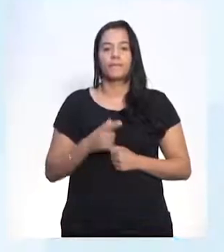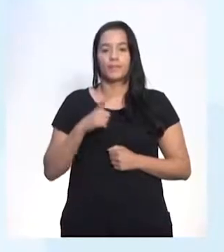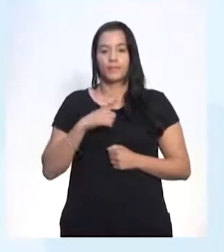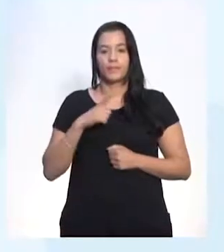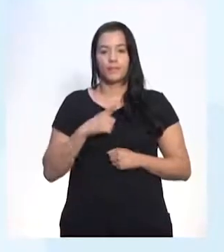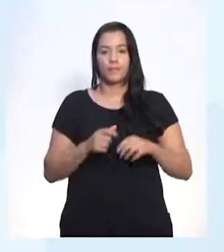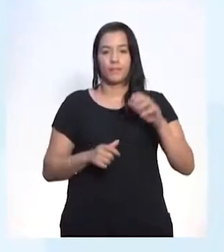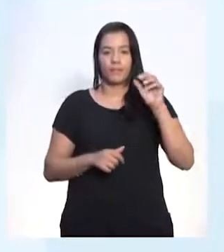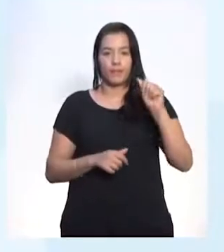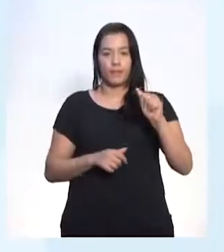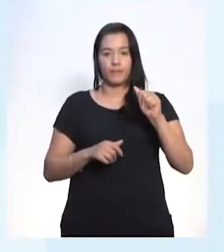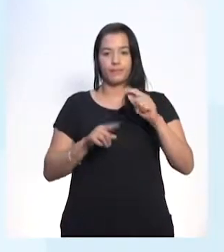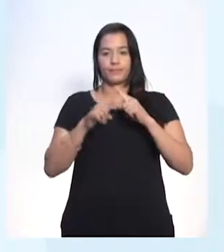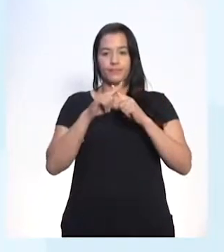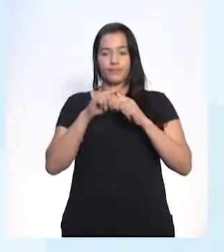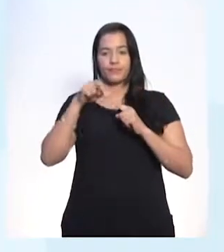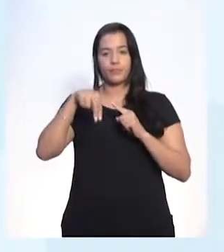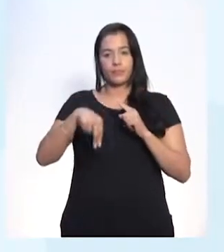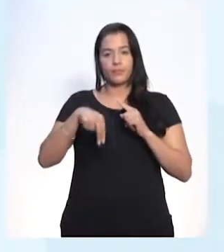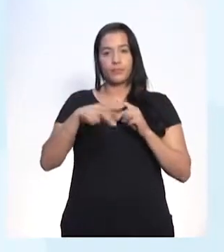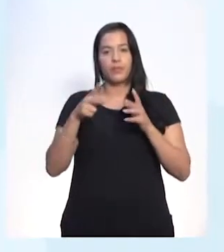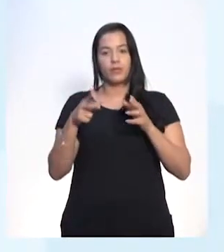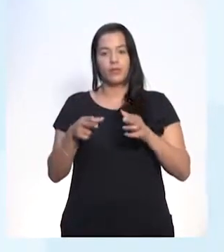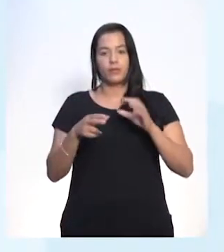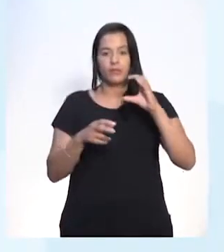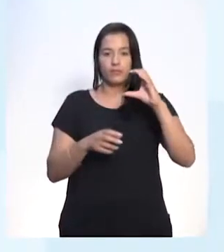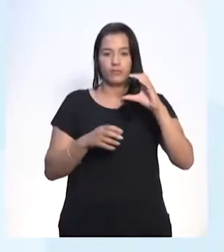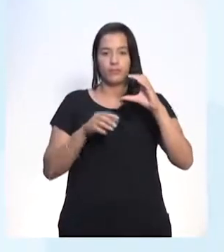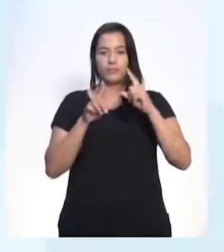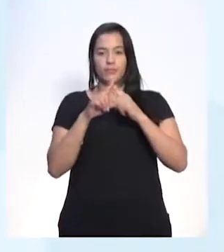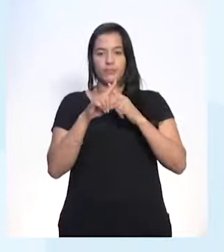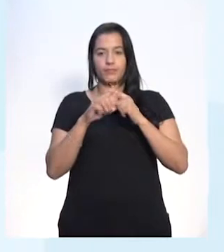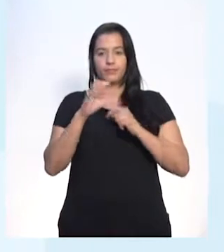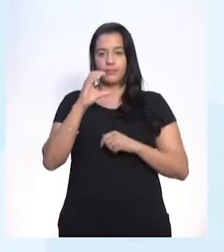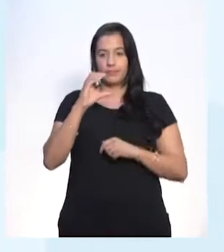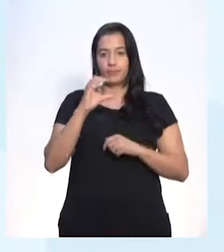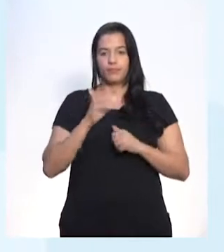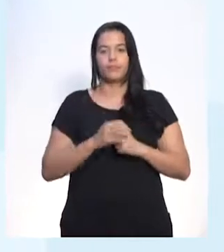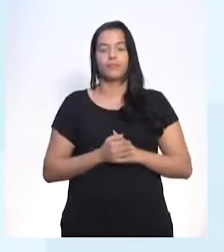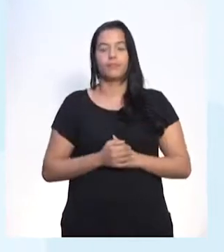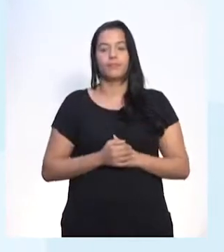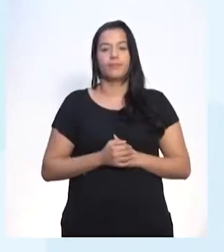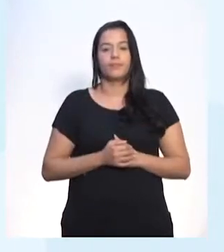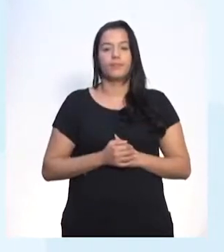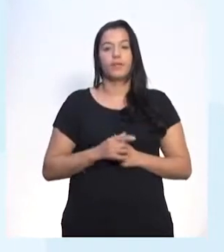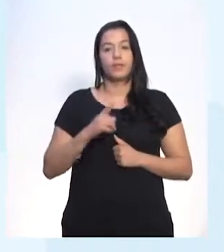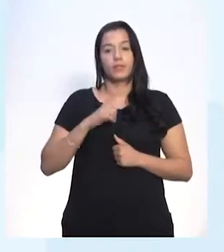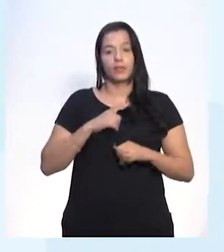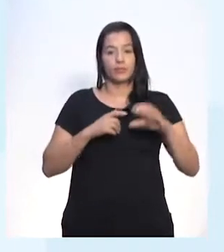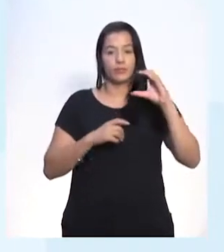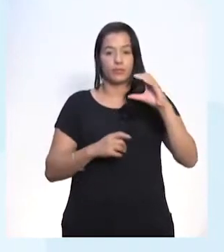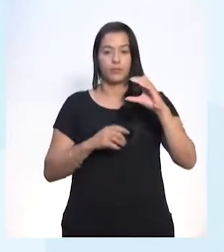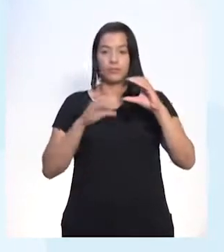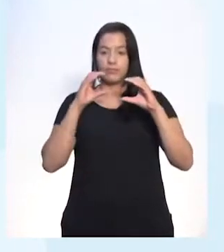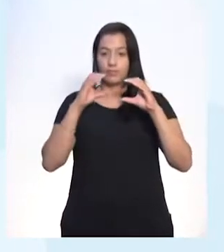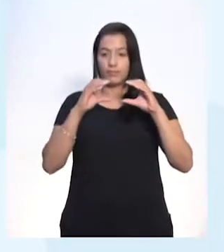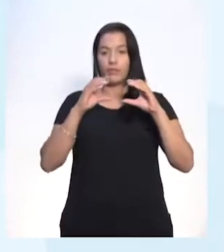A vezes N, que é igual a C vezes C. Bom, C vezes